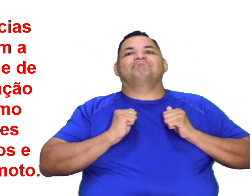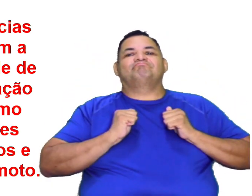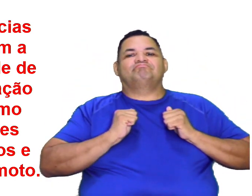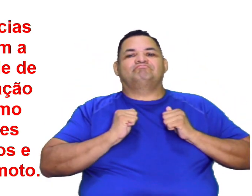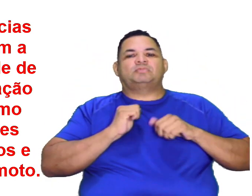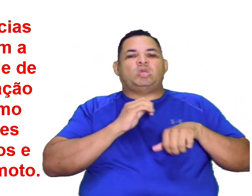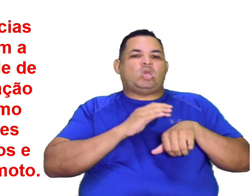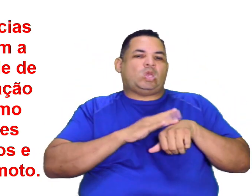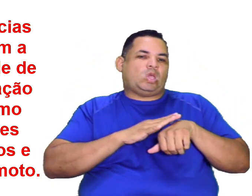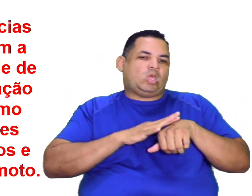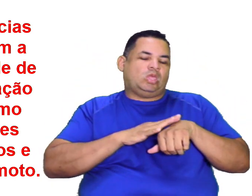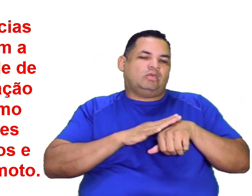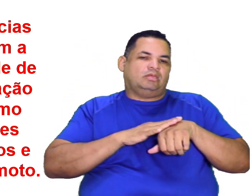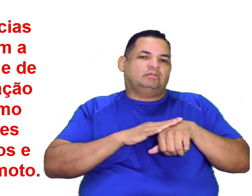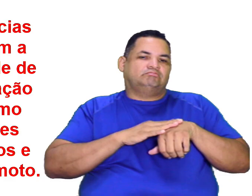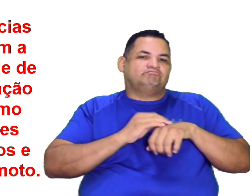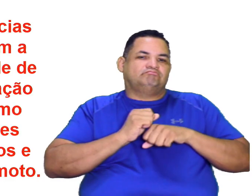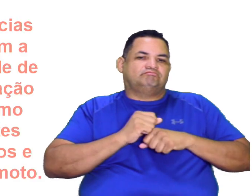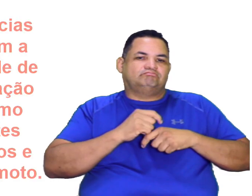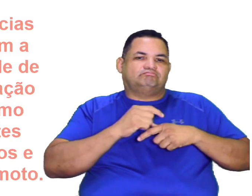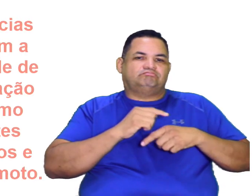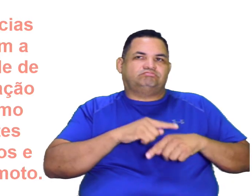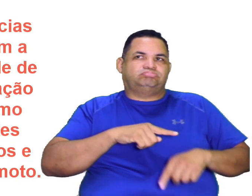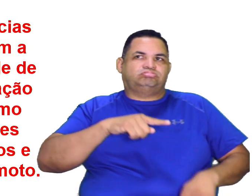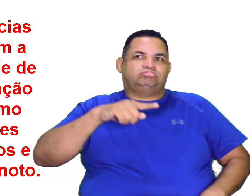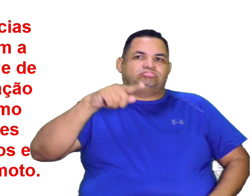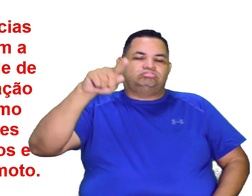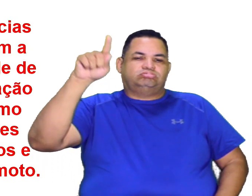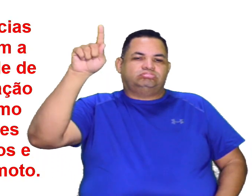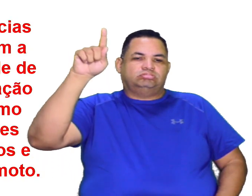nas doenças crônicas.